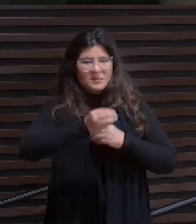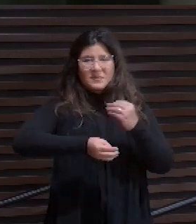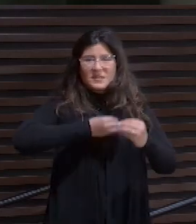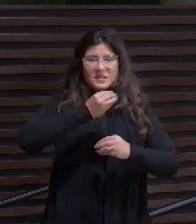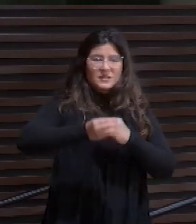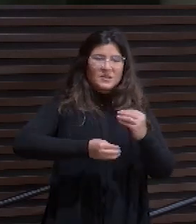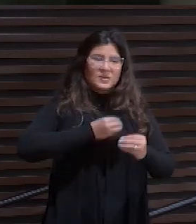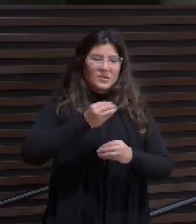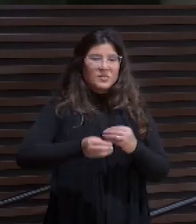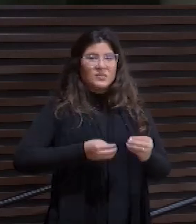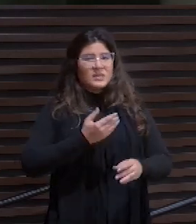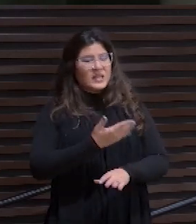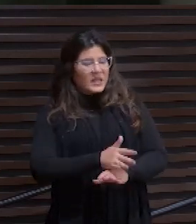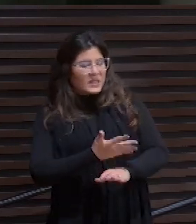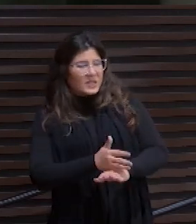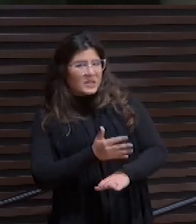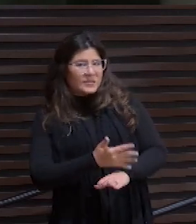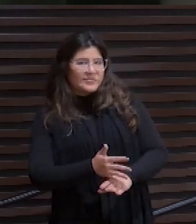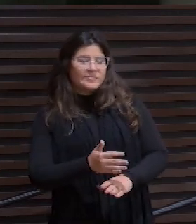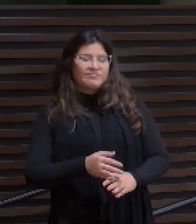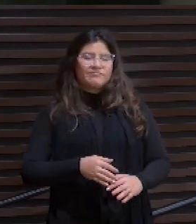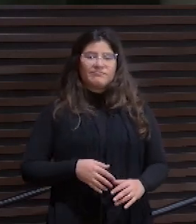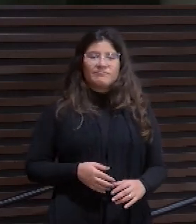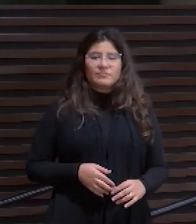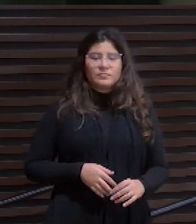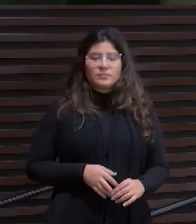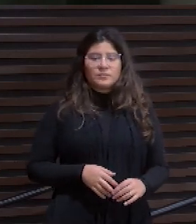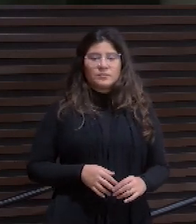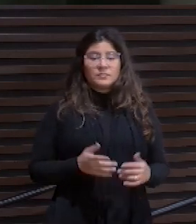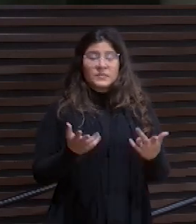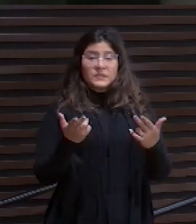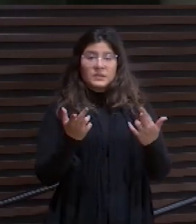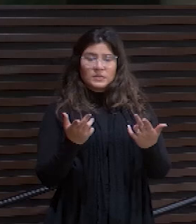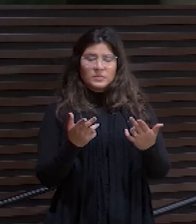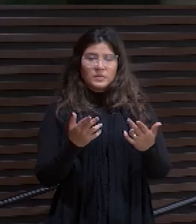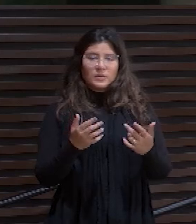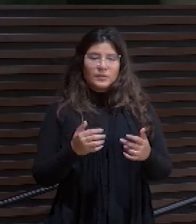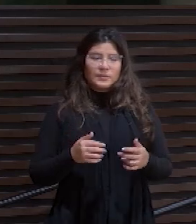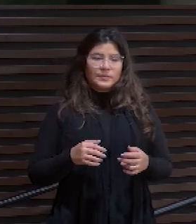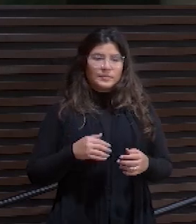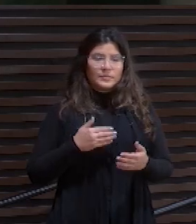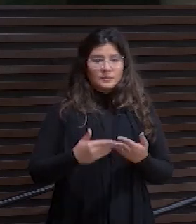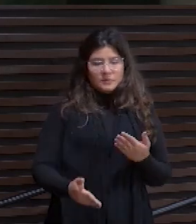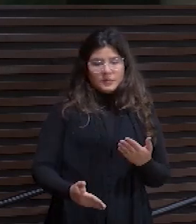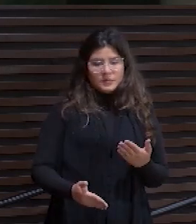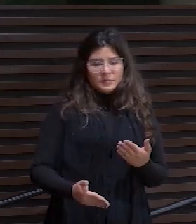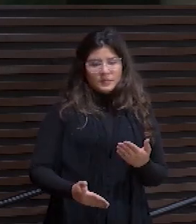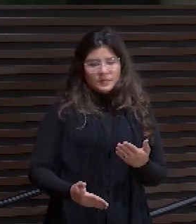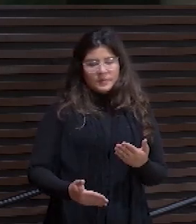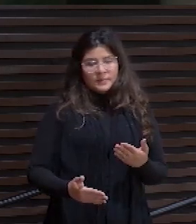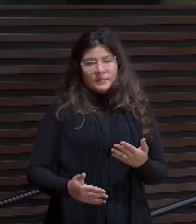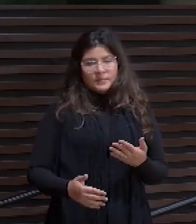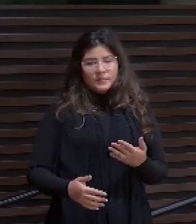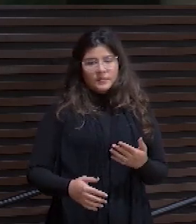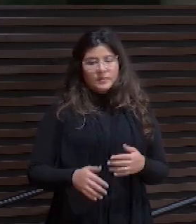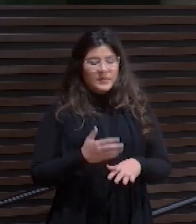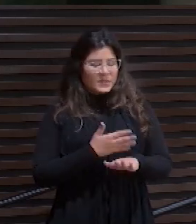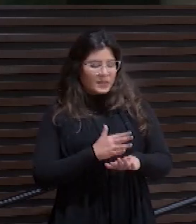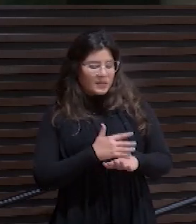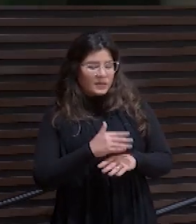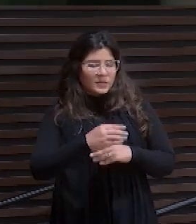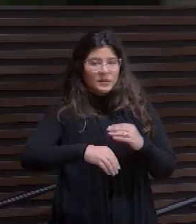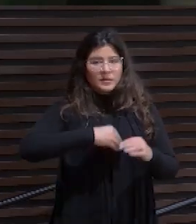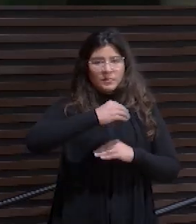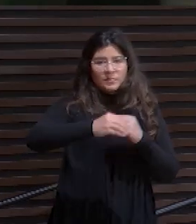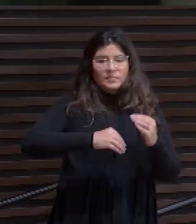reforma. E assim como é um desperdício total, a tentativa de harmonizar a